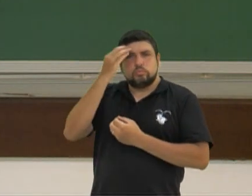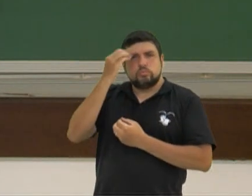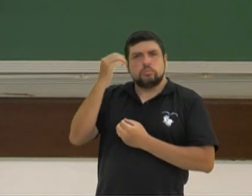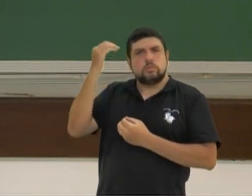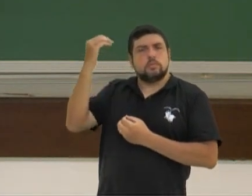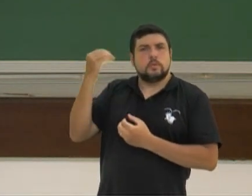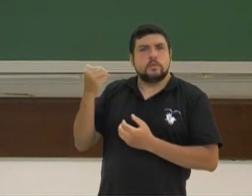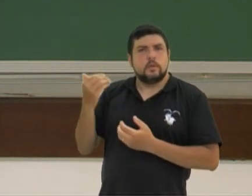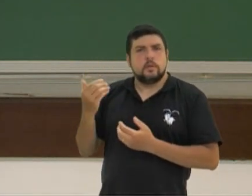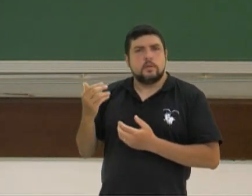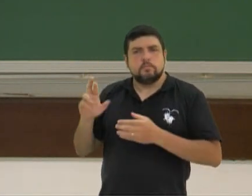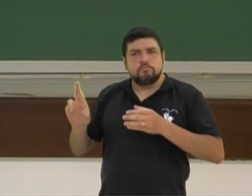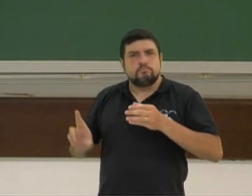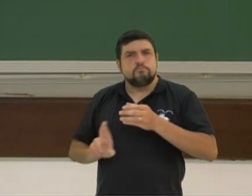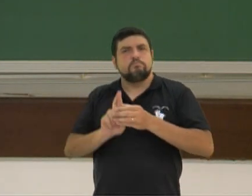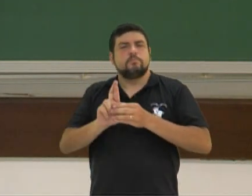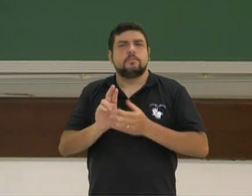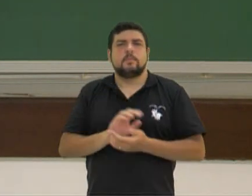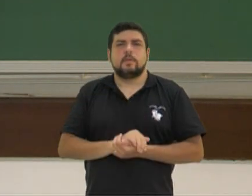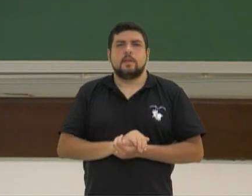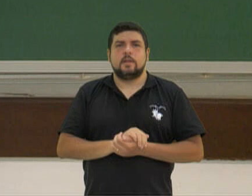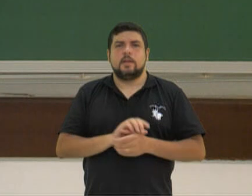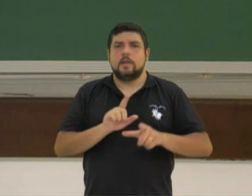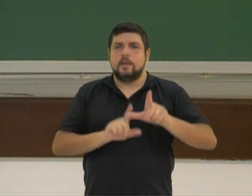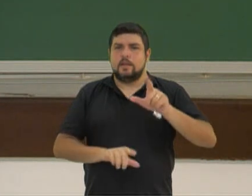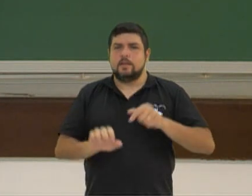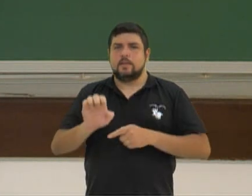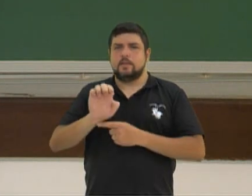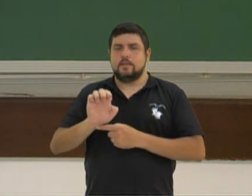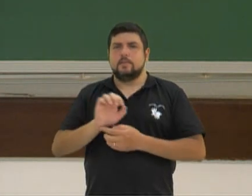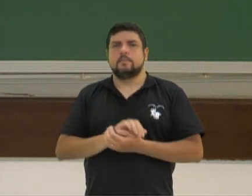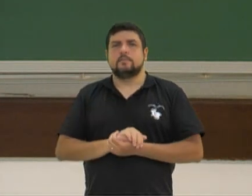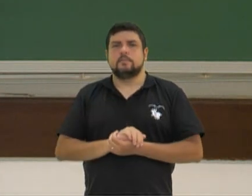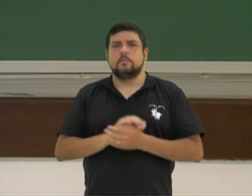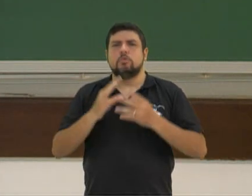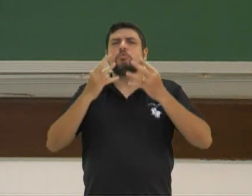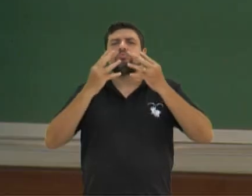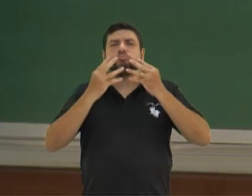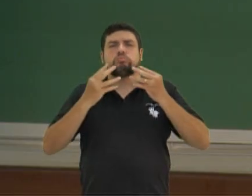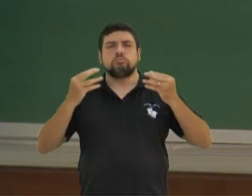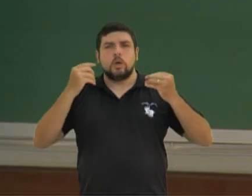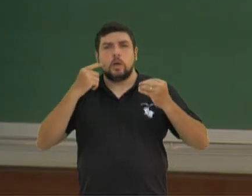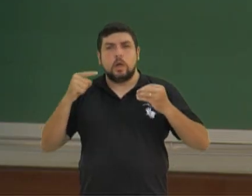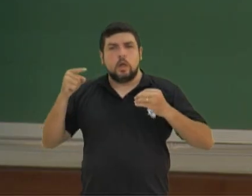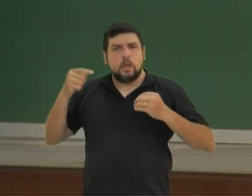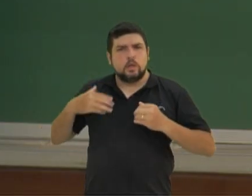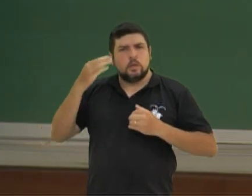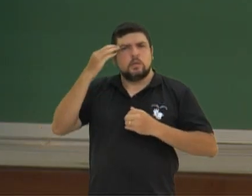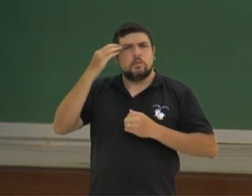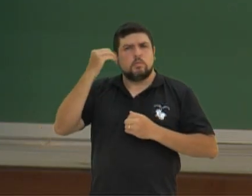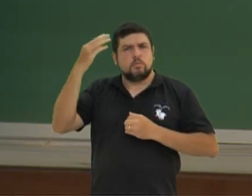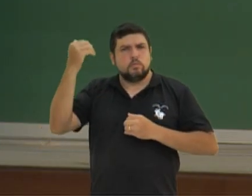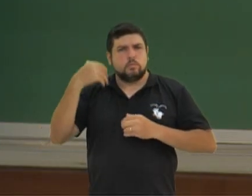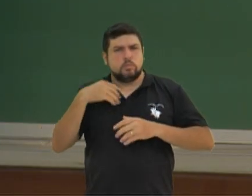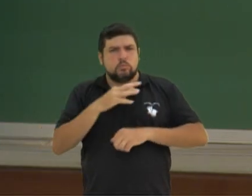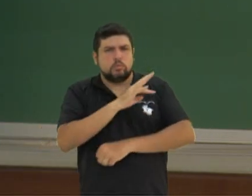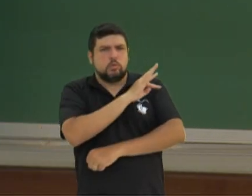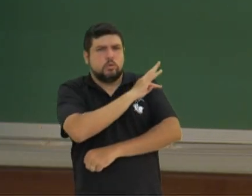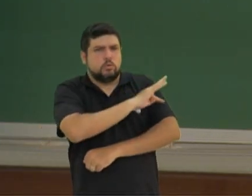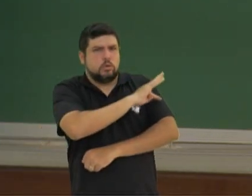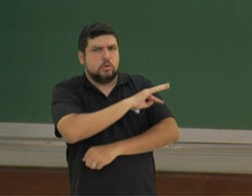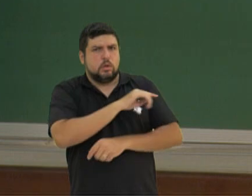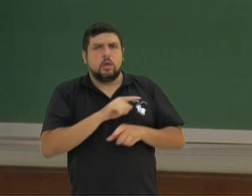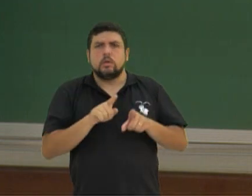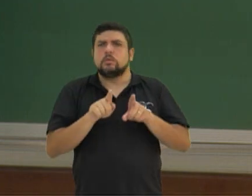A alternativa correta é a letra E. Leonardo da Vinci articulou o saber técnico com o conhecimento